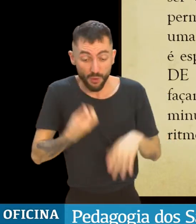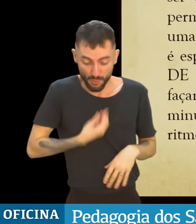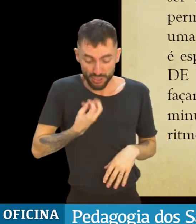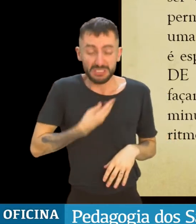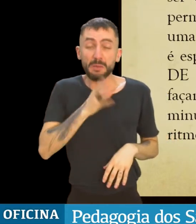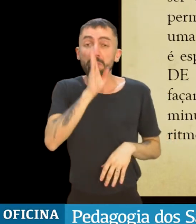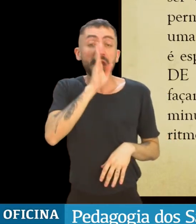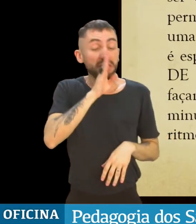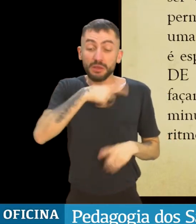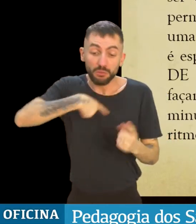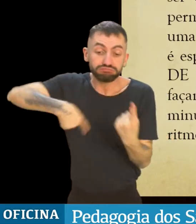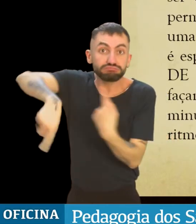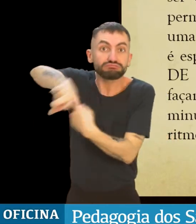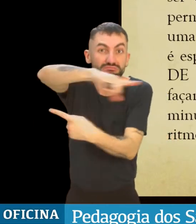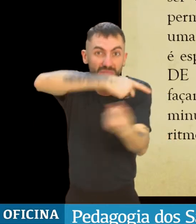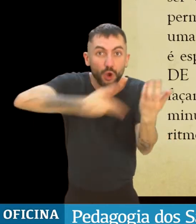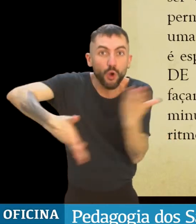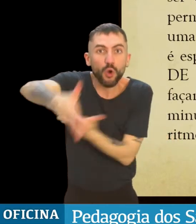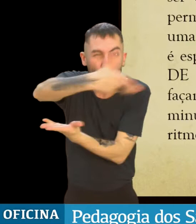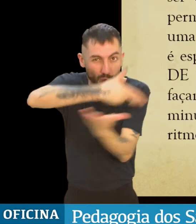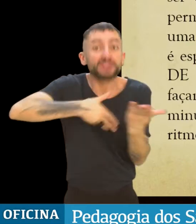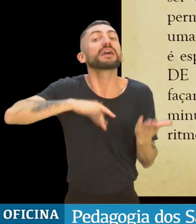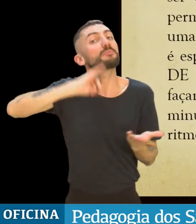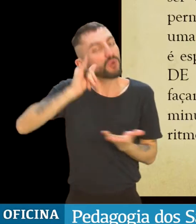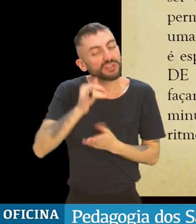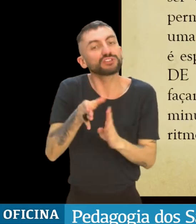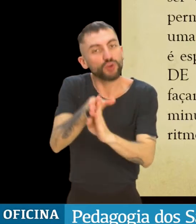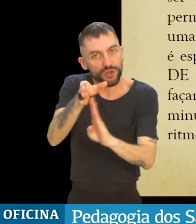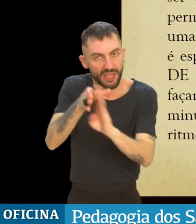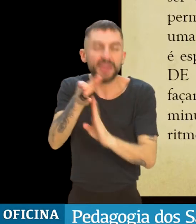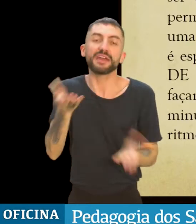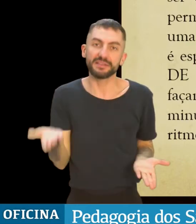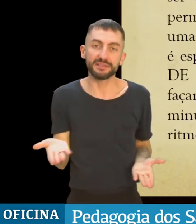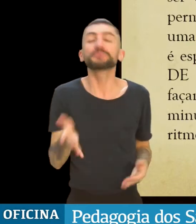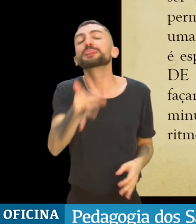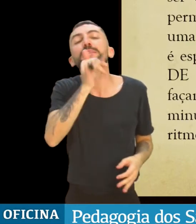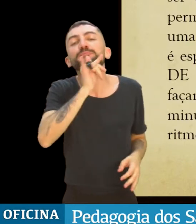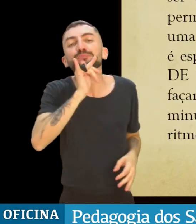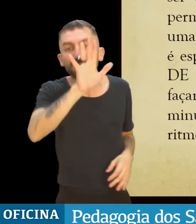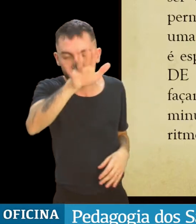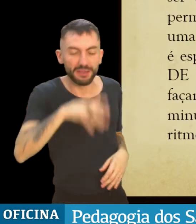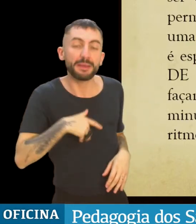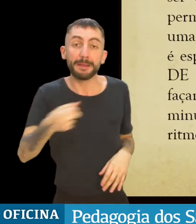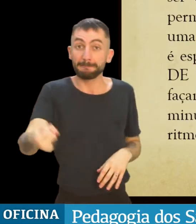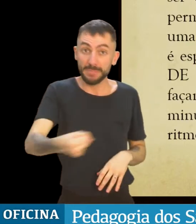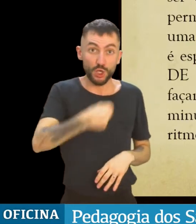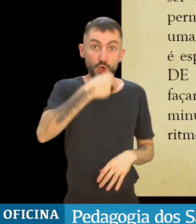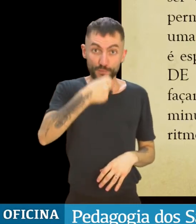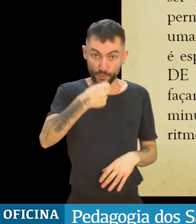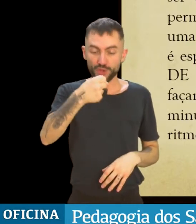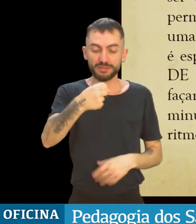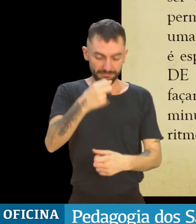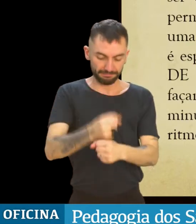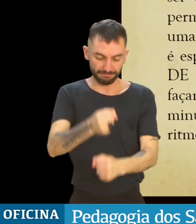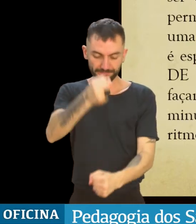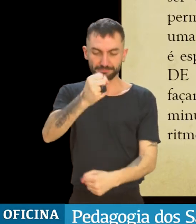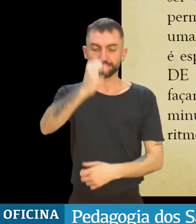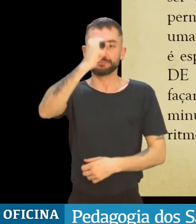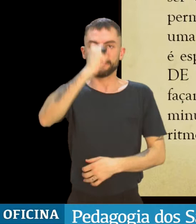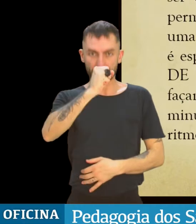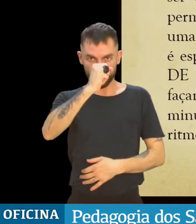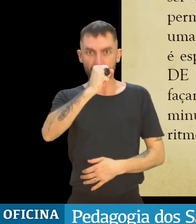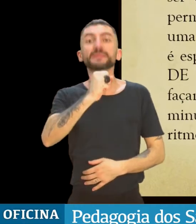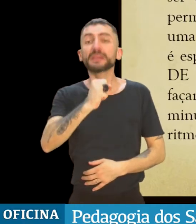não ser... Por que é importante a gente orientar? Porque quando a gente tem um microfone no centro do palco e a gente